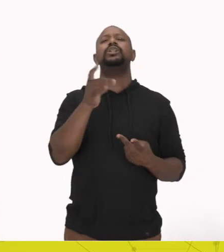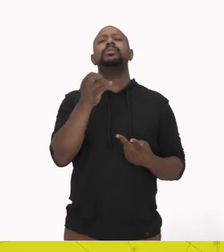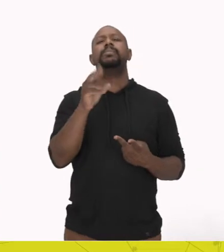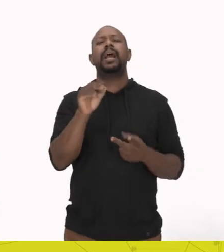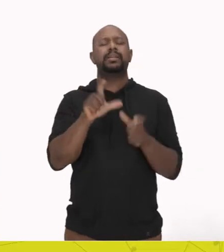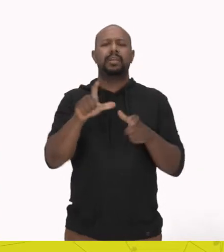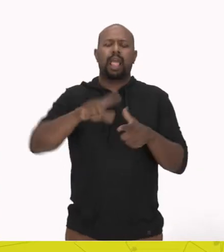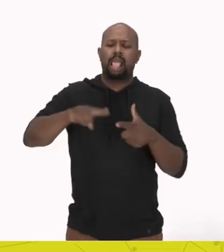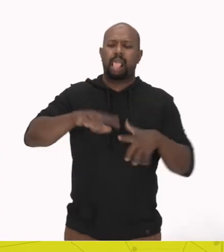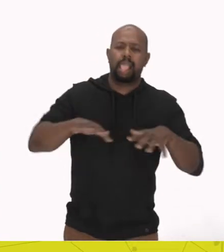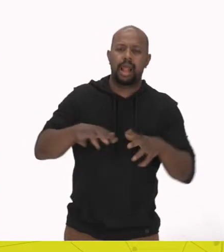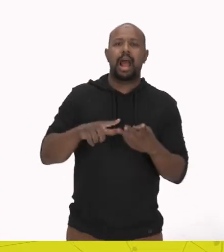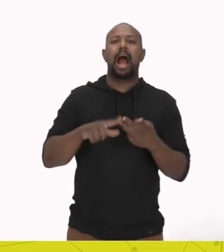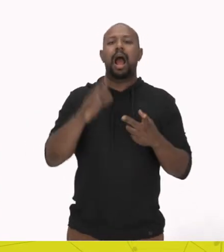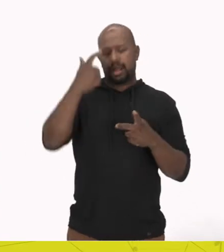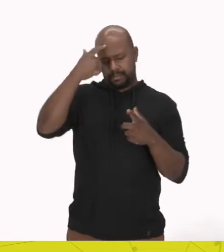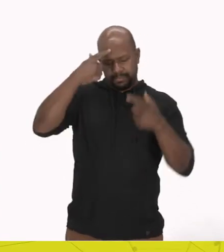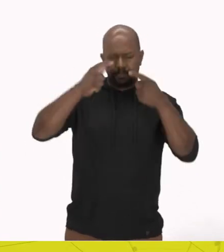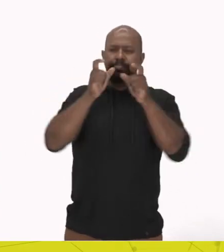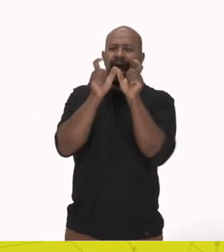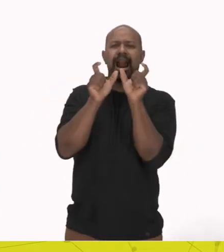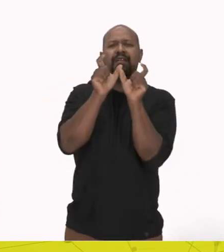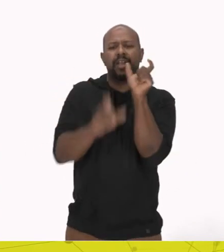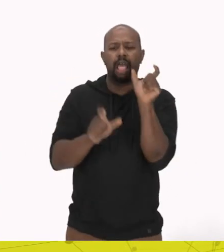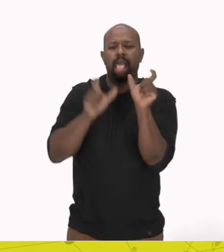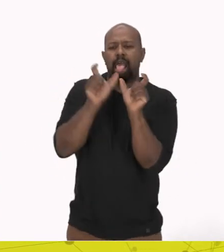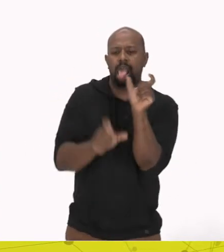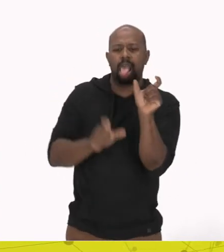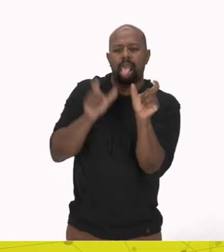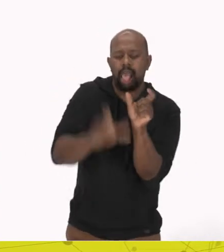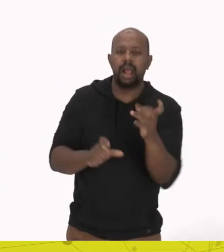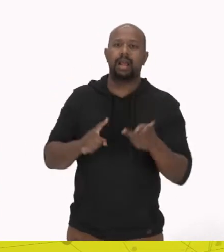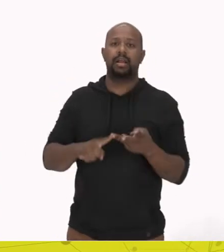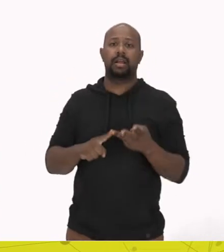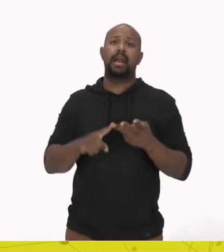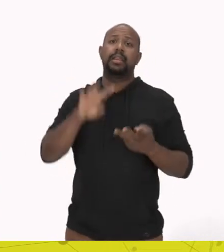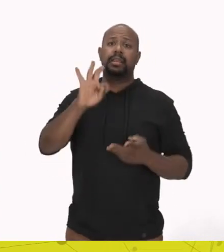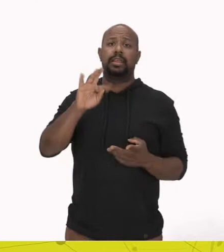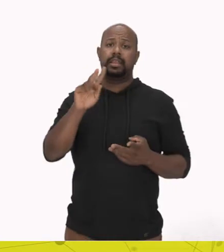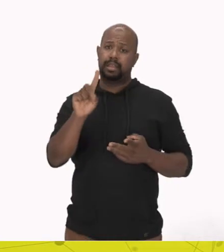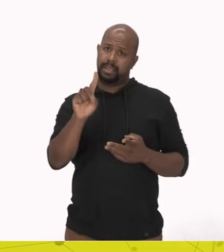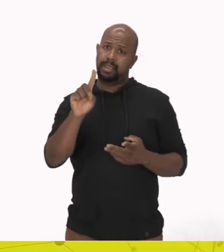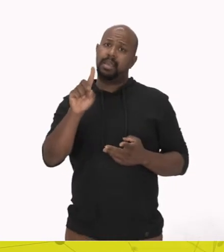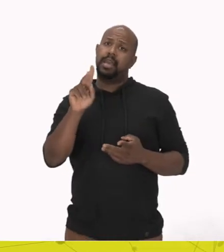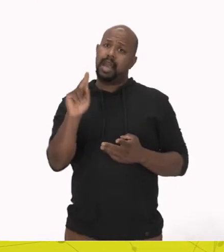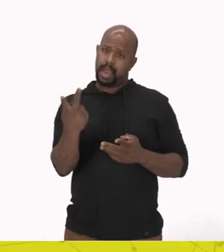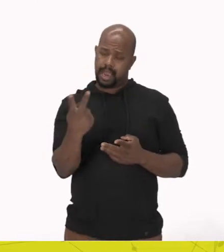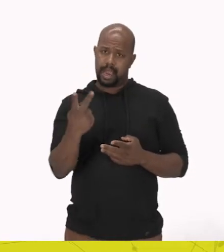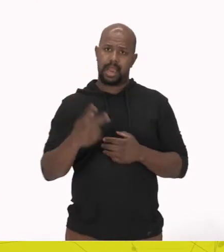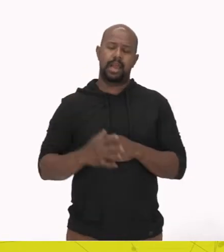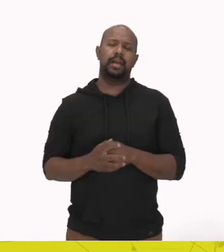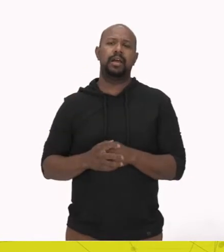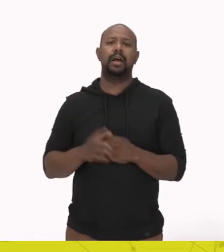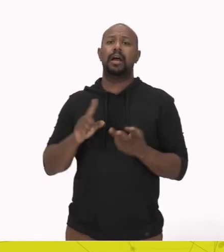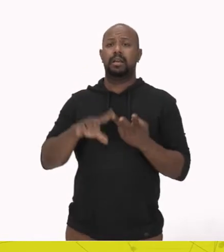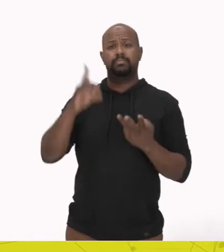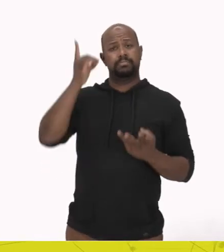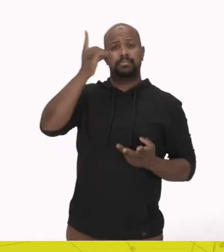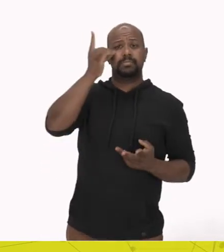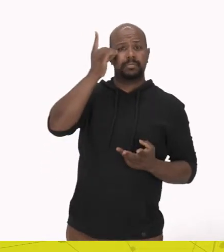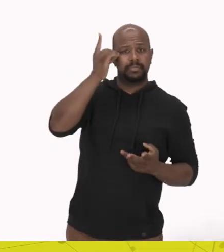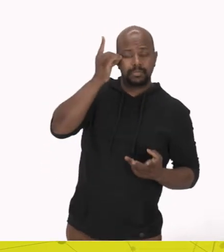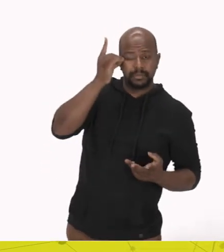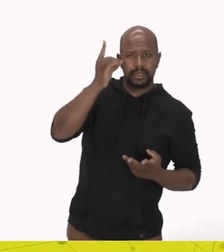a dispraxia, a dislexia, o transtorno de déficit de atenção com hiperatividade, a síndrome